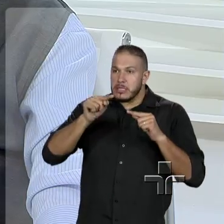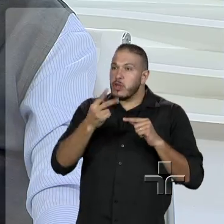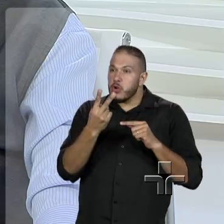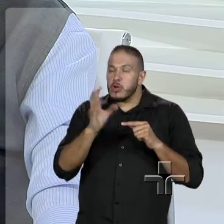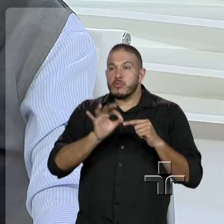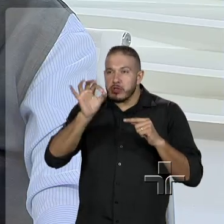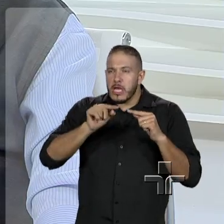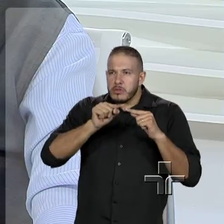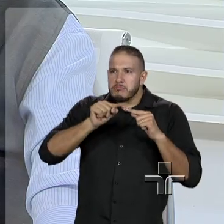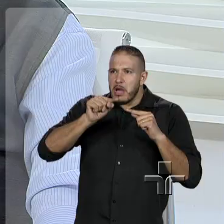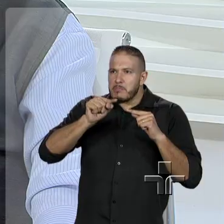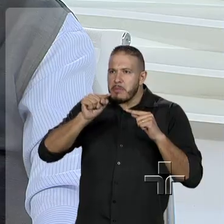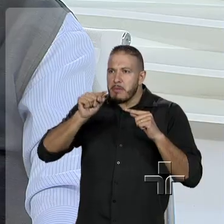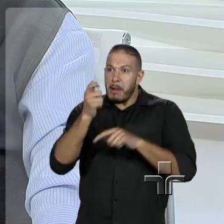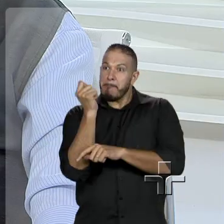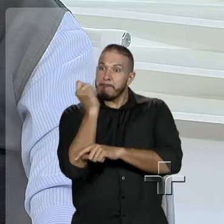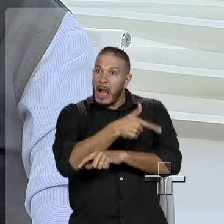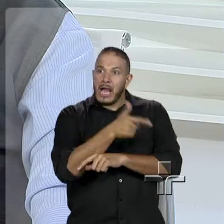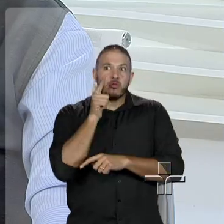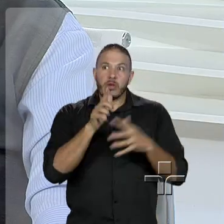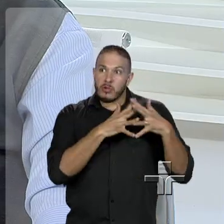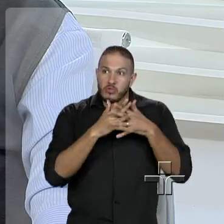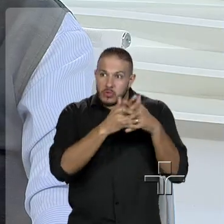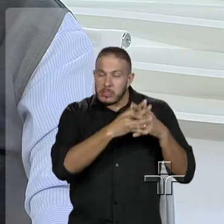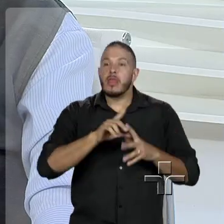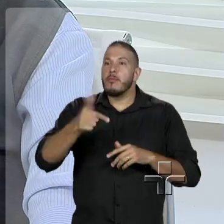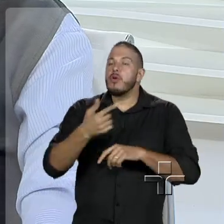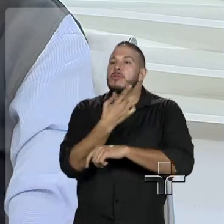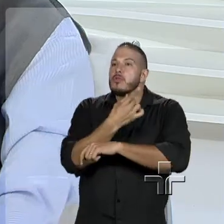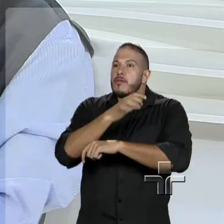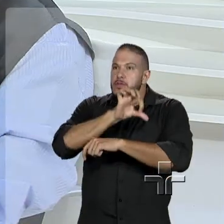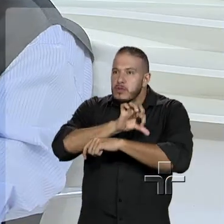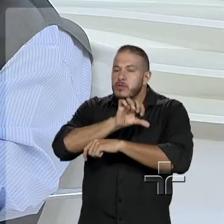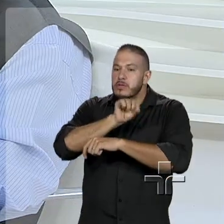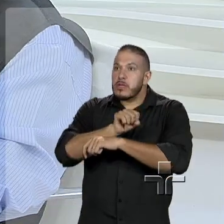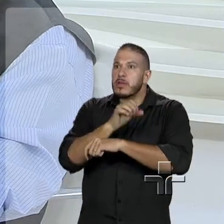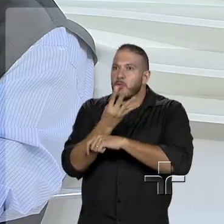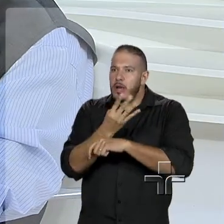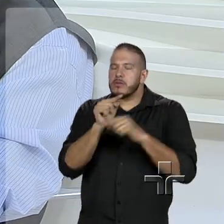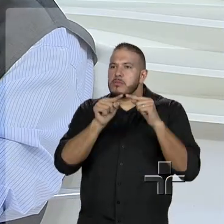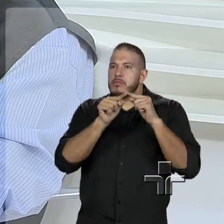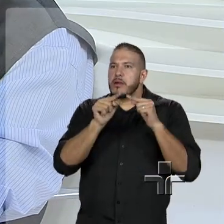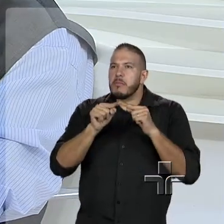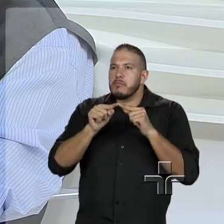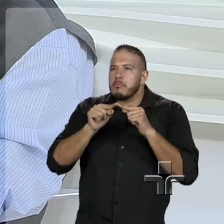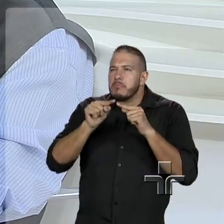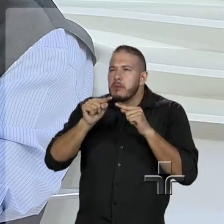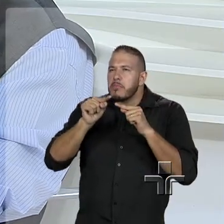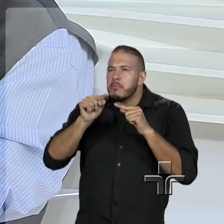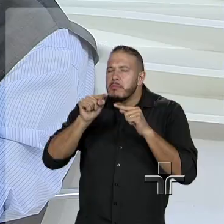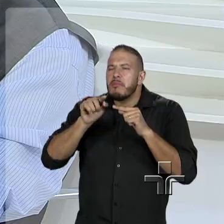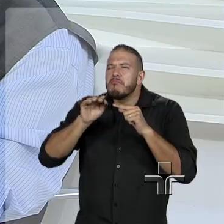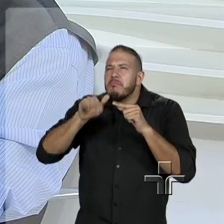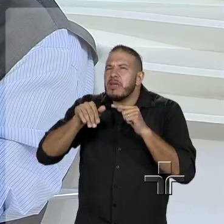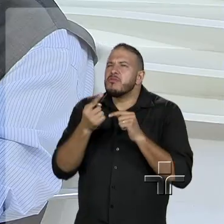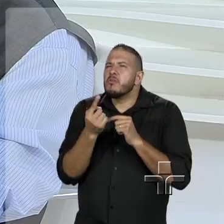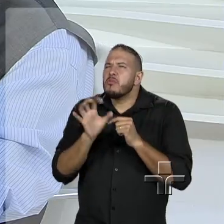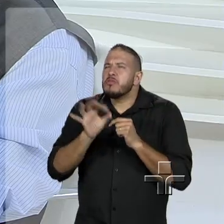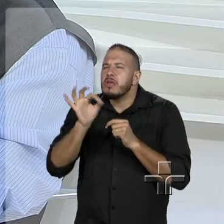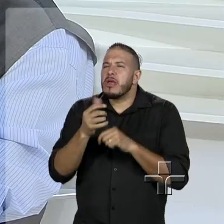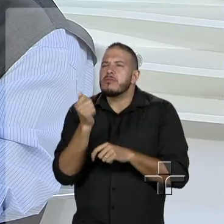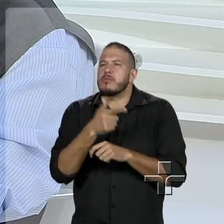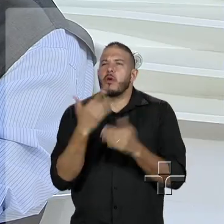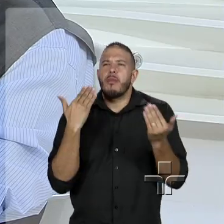2,2% mais que os Estados Unidos. De 82 a 84 até hoje, cresce menos 1% do que os Estados Unidos.